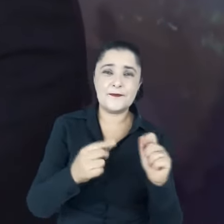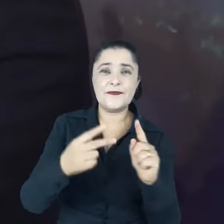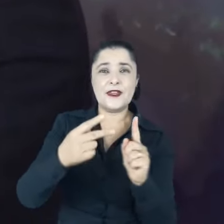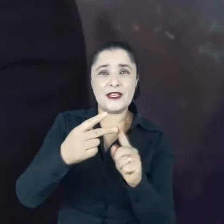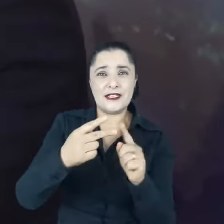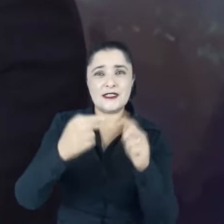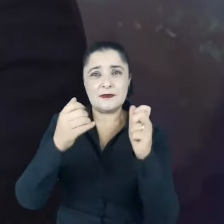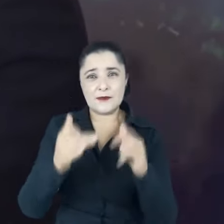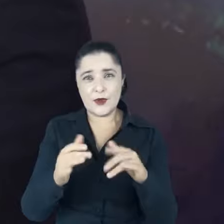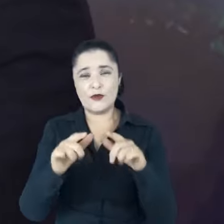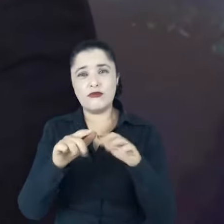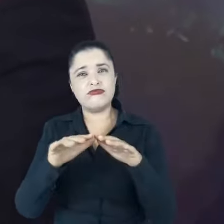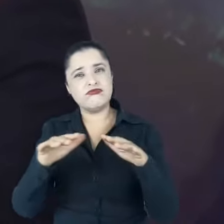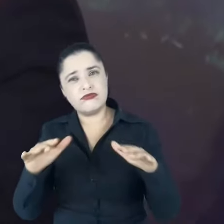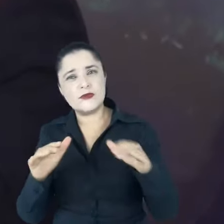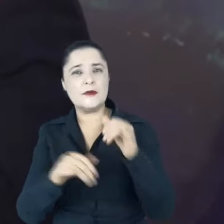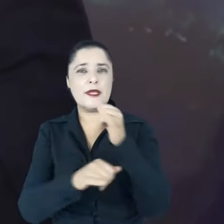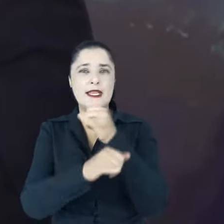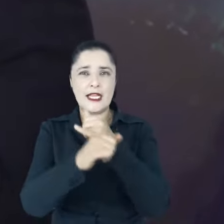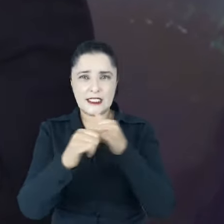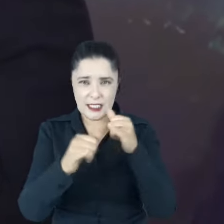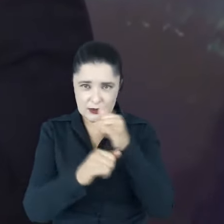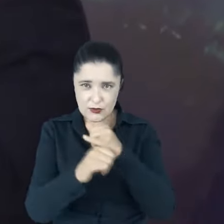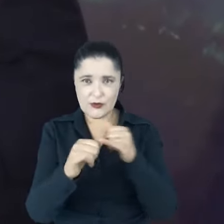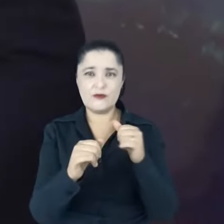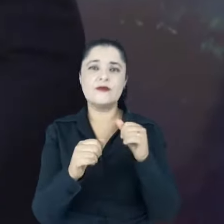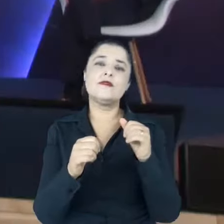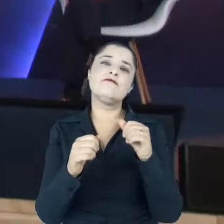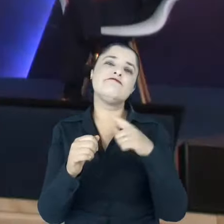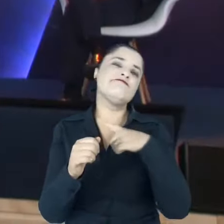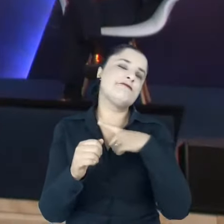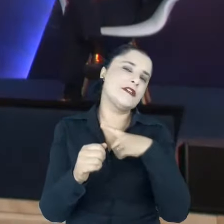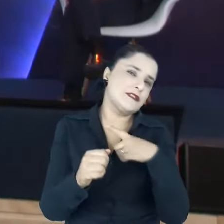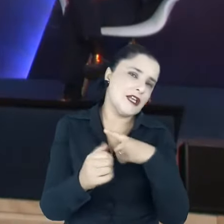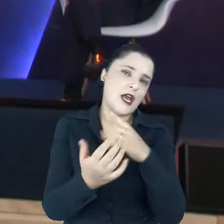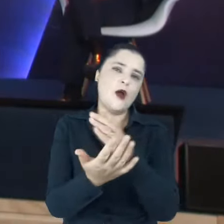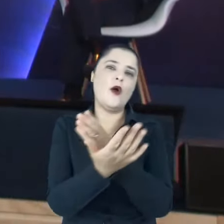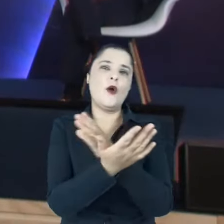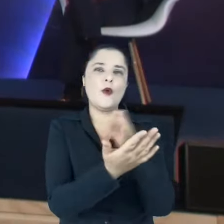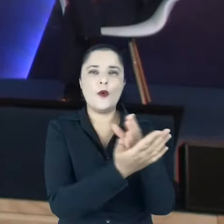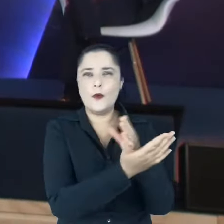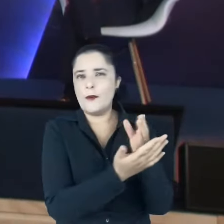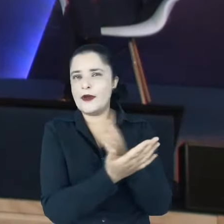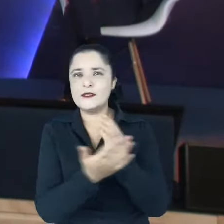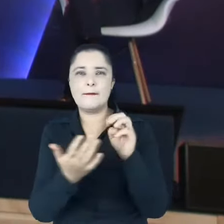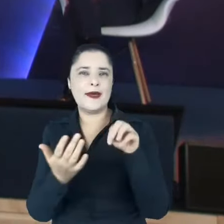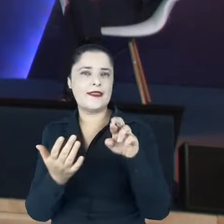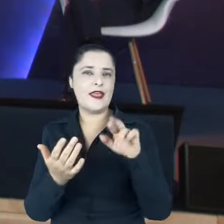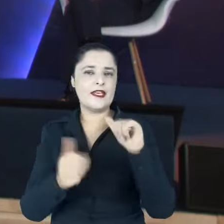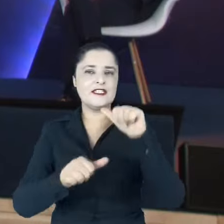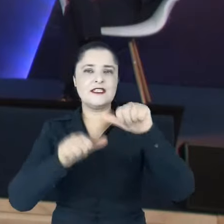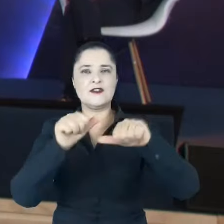sucro energético, né, que tem algumas matérias que também se transformam em gás,